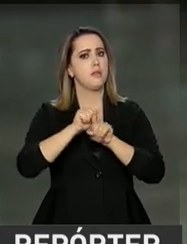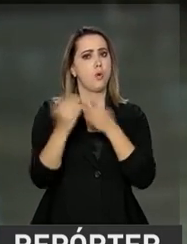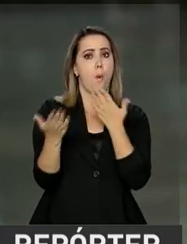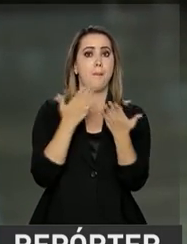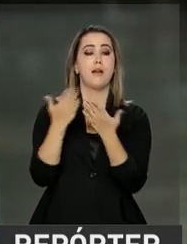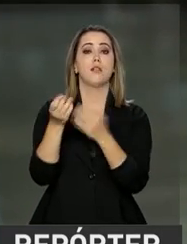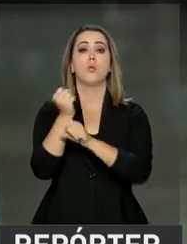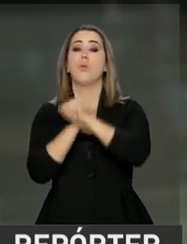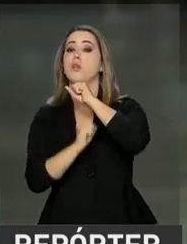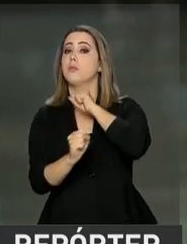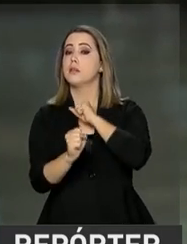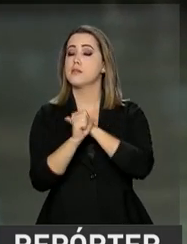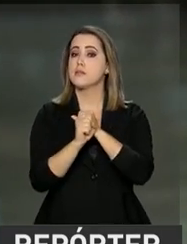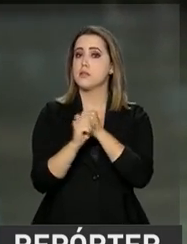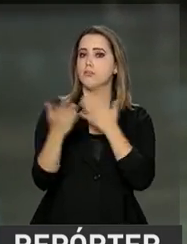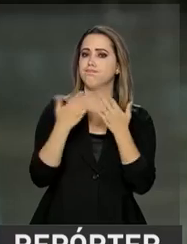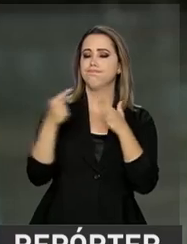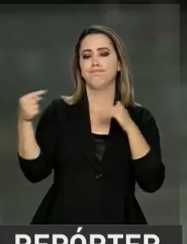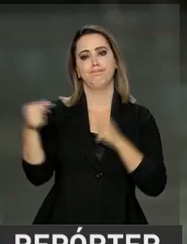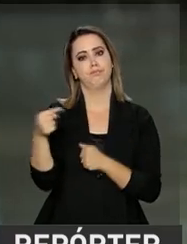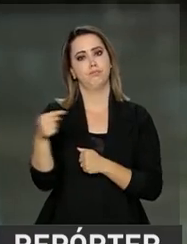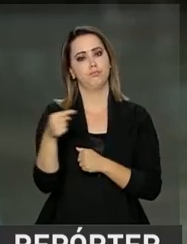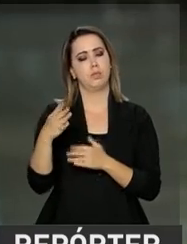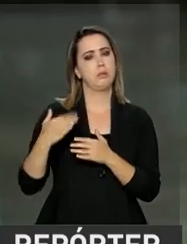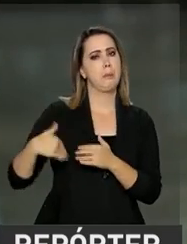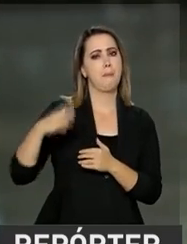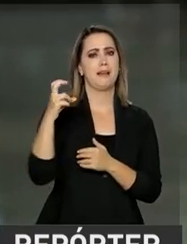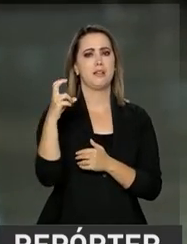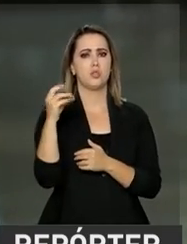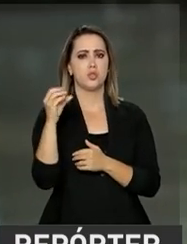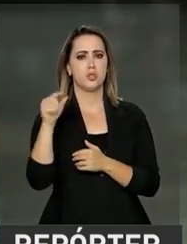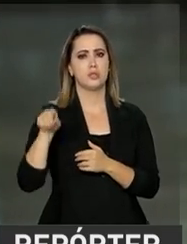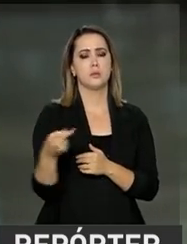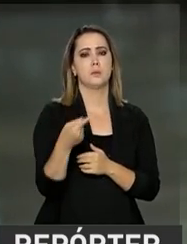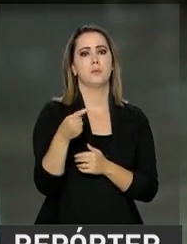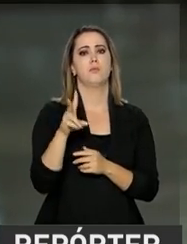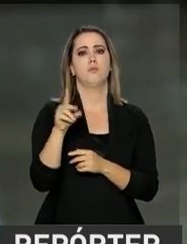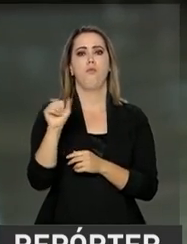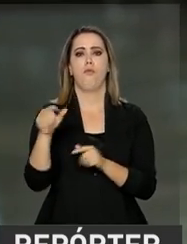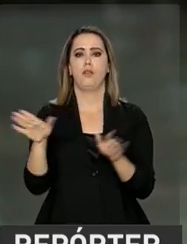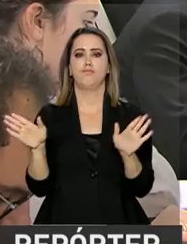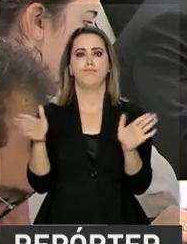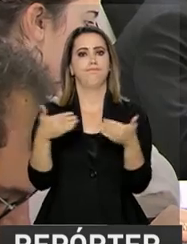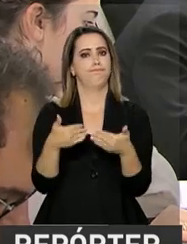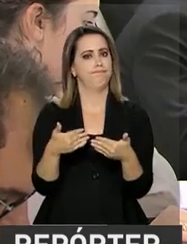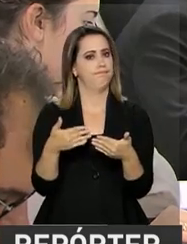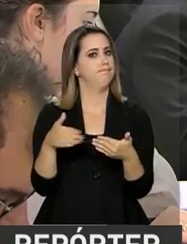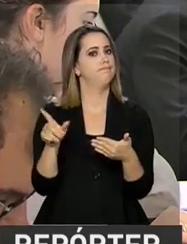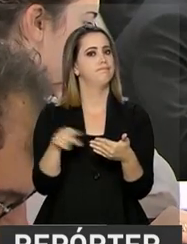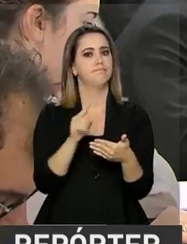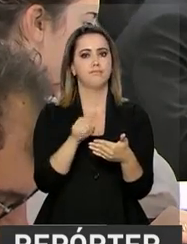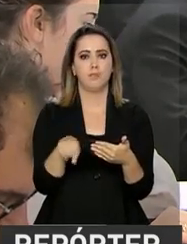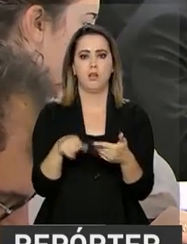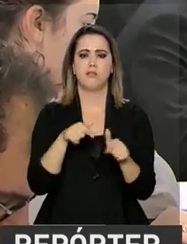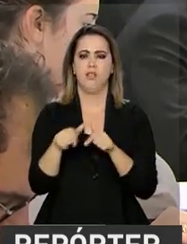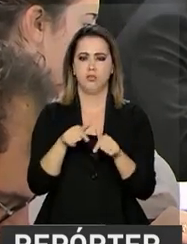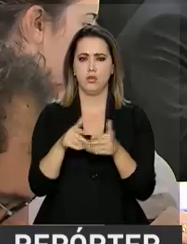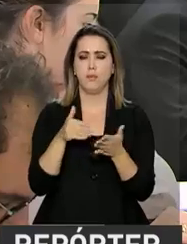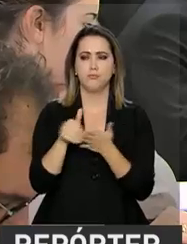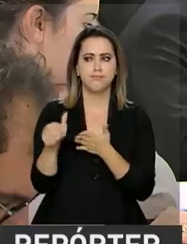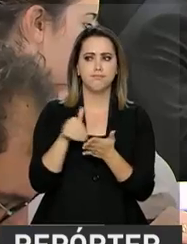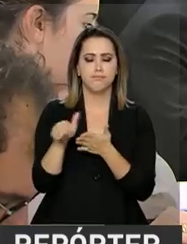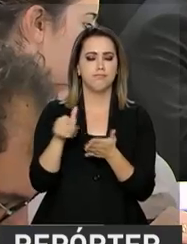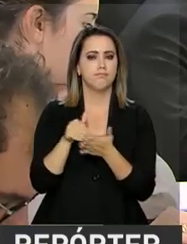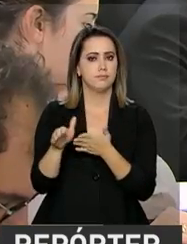ano passado, o balanço foi negativo, com mais de 500 mil postos fechados. Com os resultados de junho e